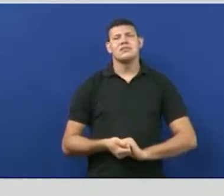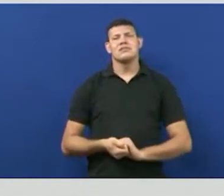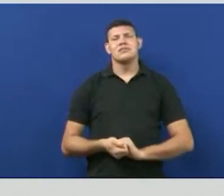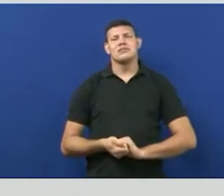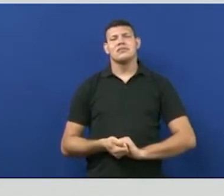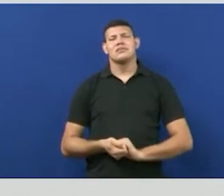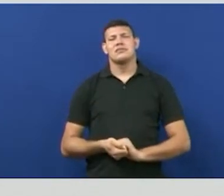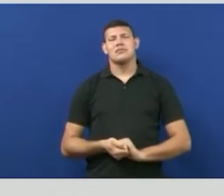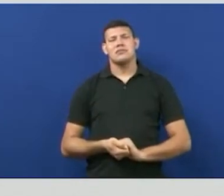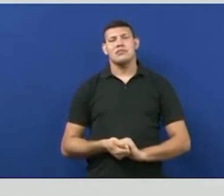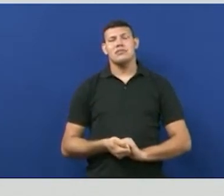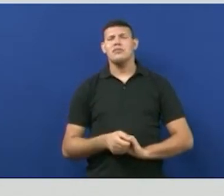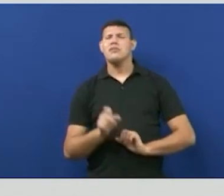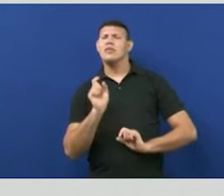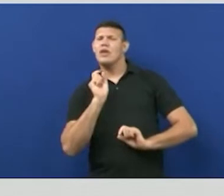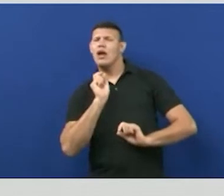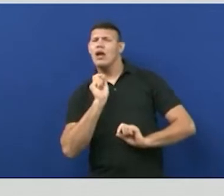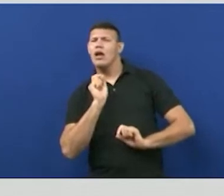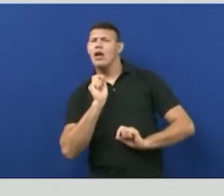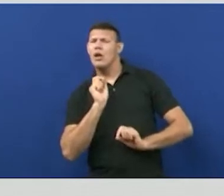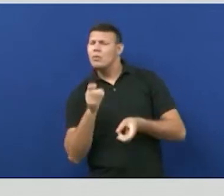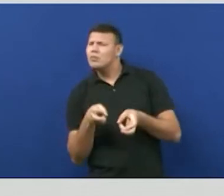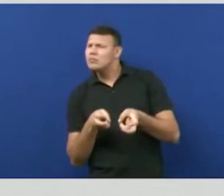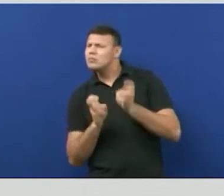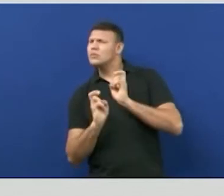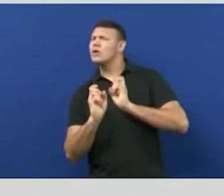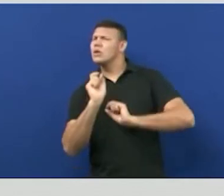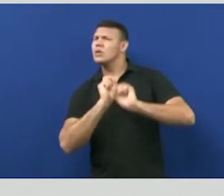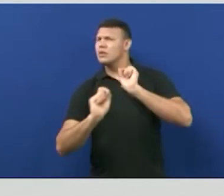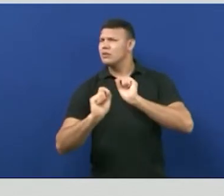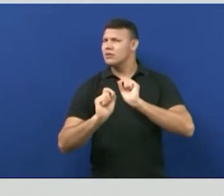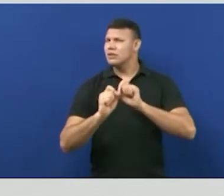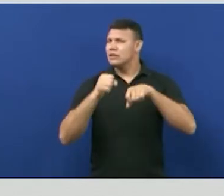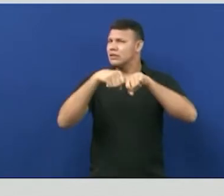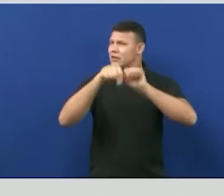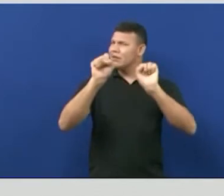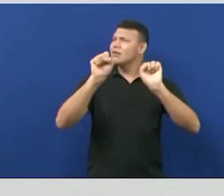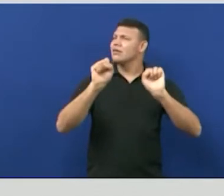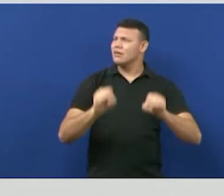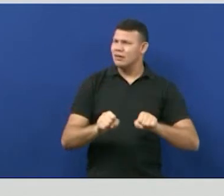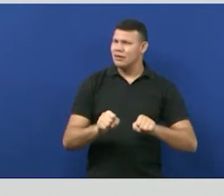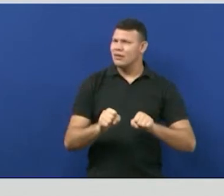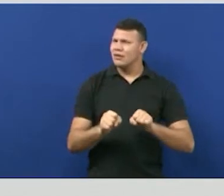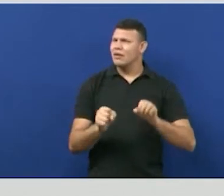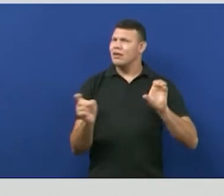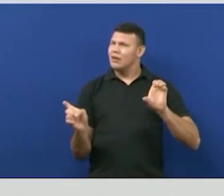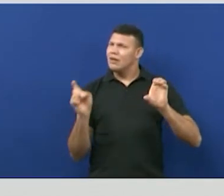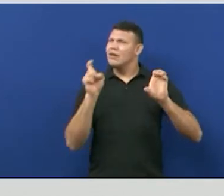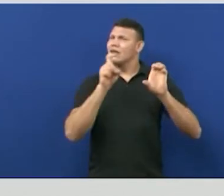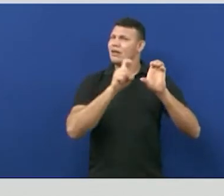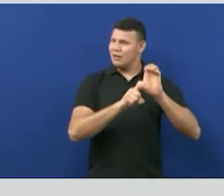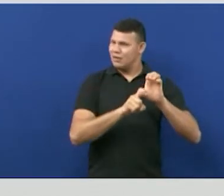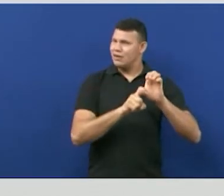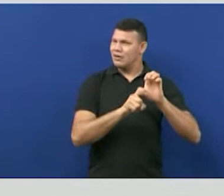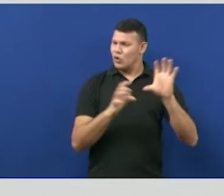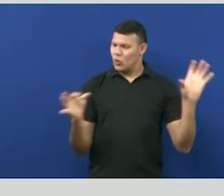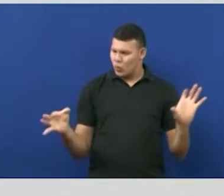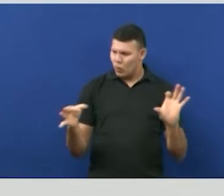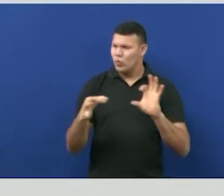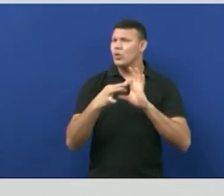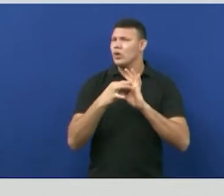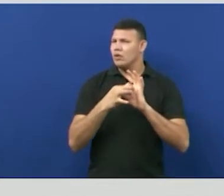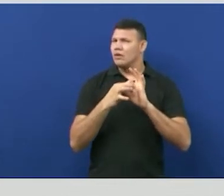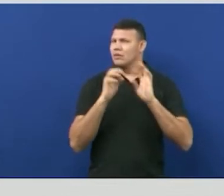novamente. Então, daí nós já percebemos que os nossos sistemas, eles são dependentes uns dos